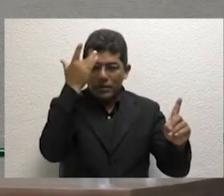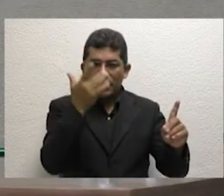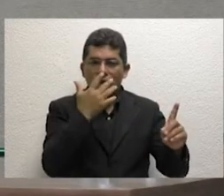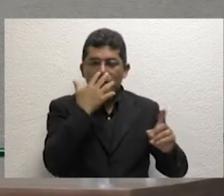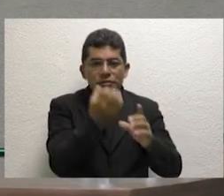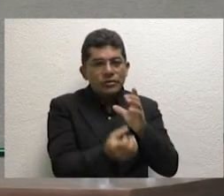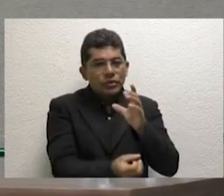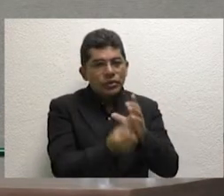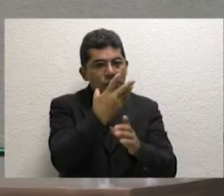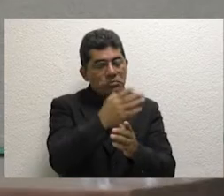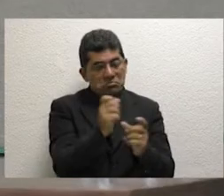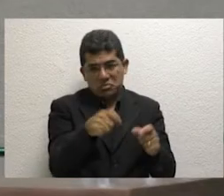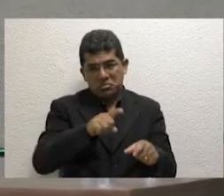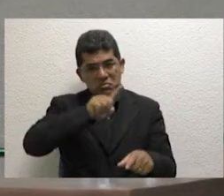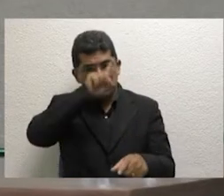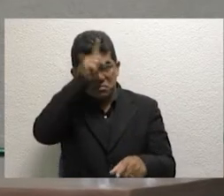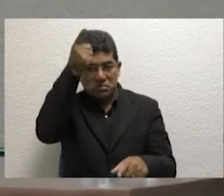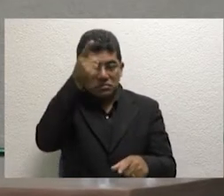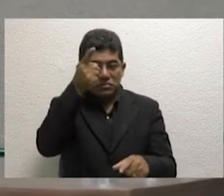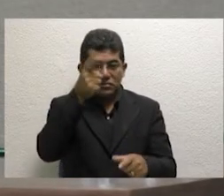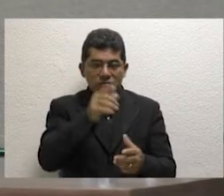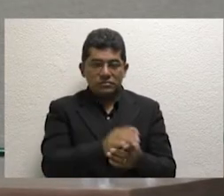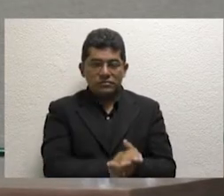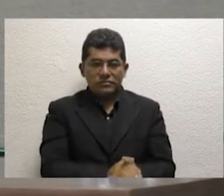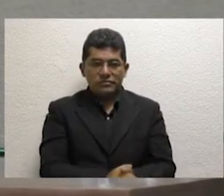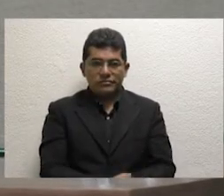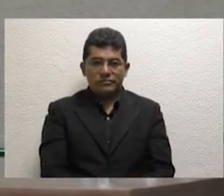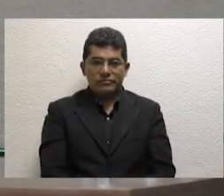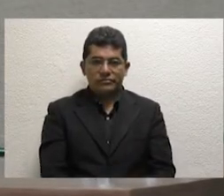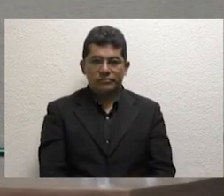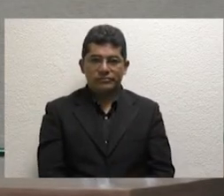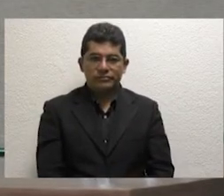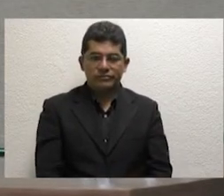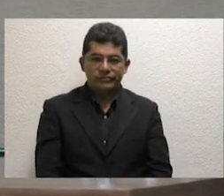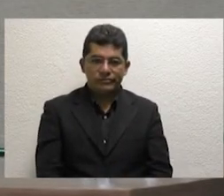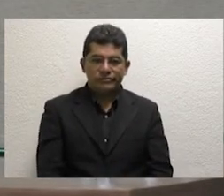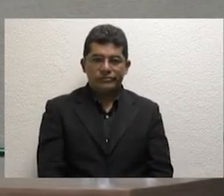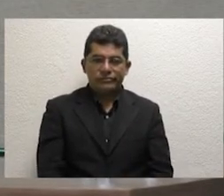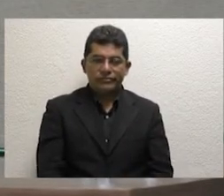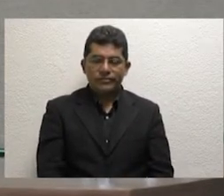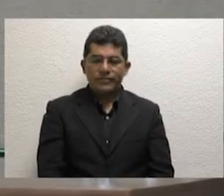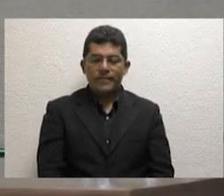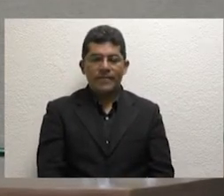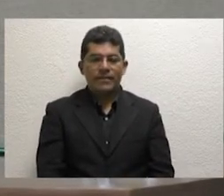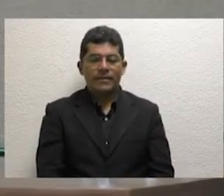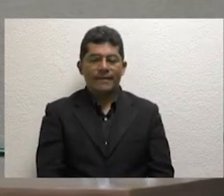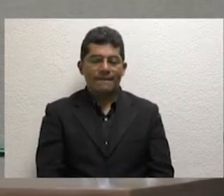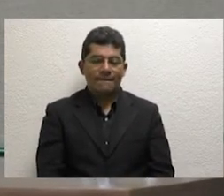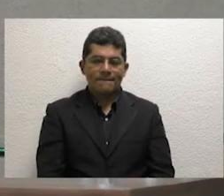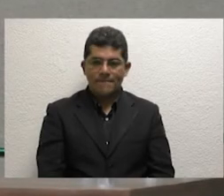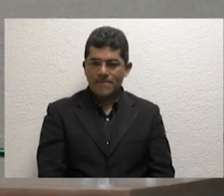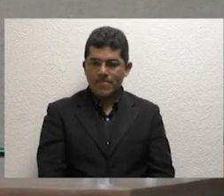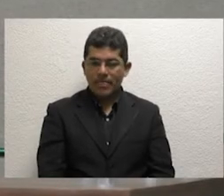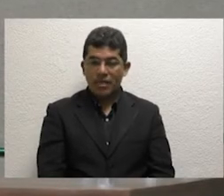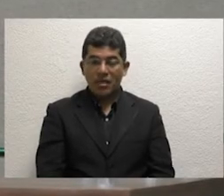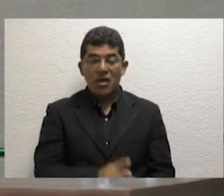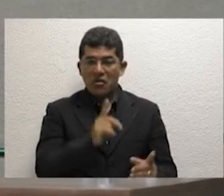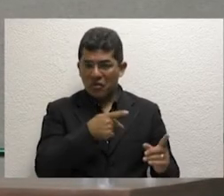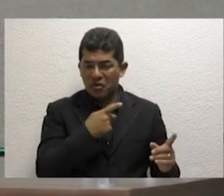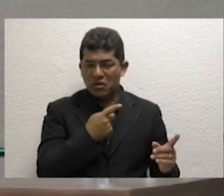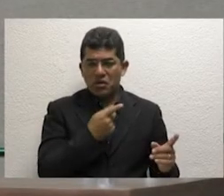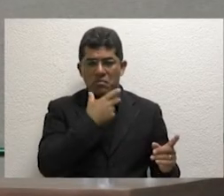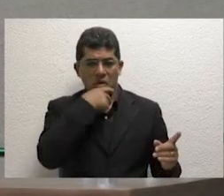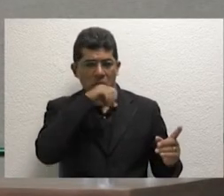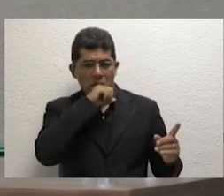criou no isolamento do cárcere, ele disse que o amigo do amigo do